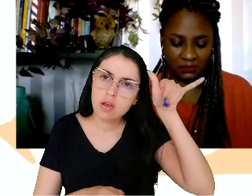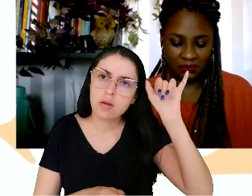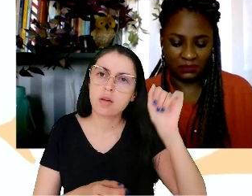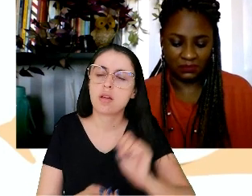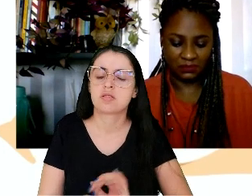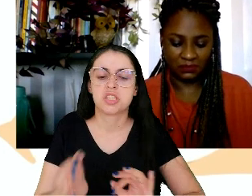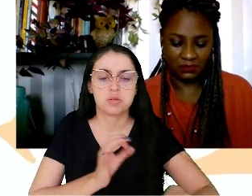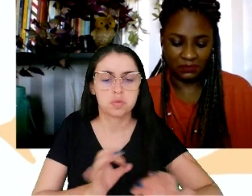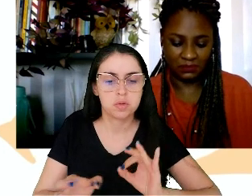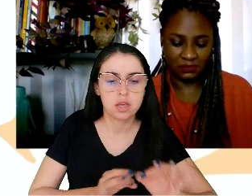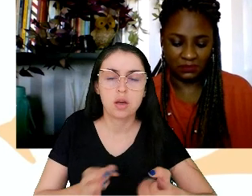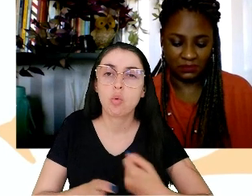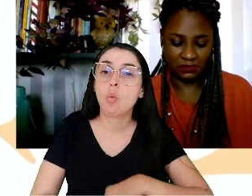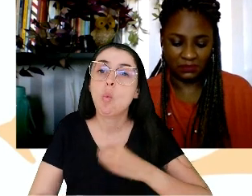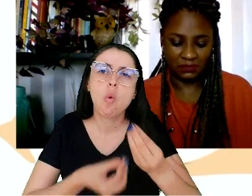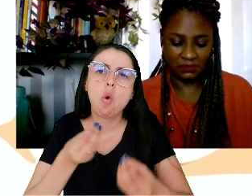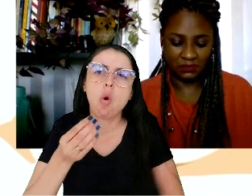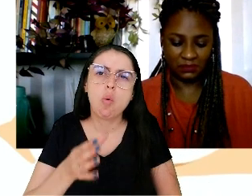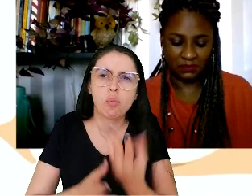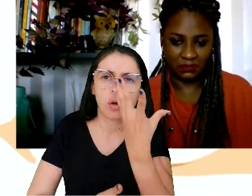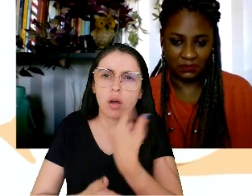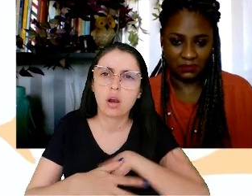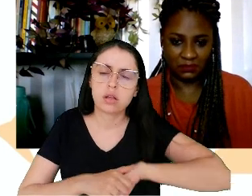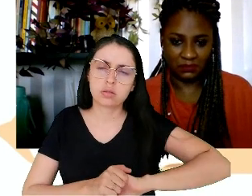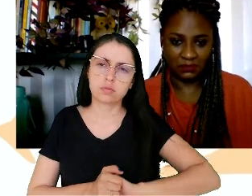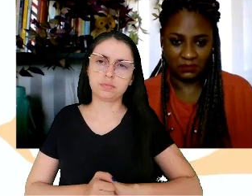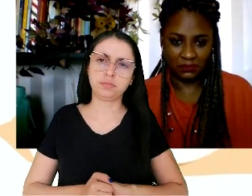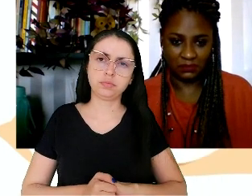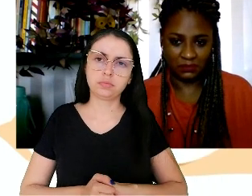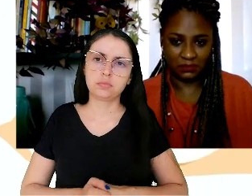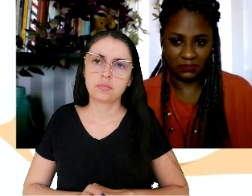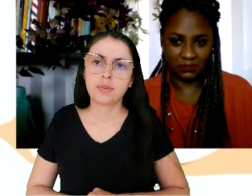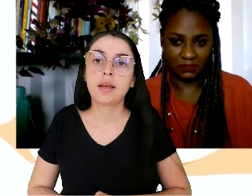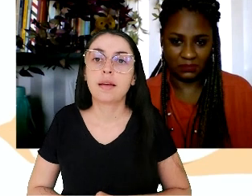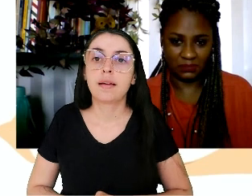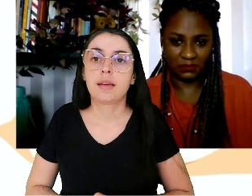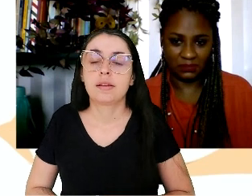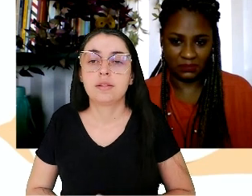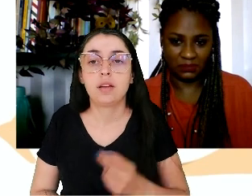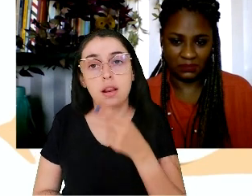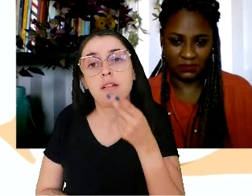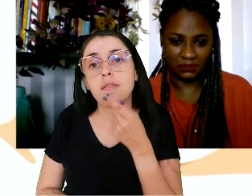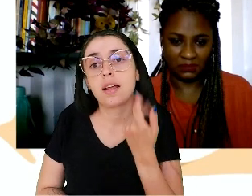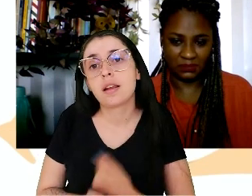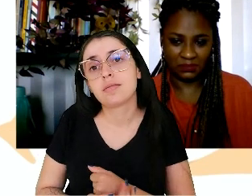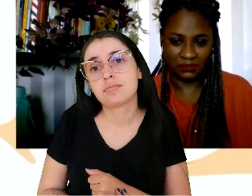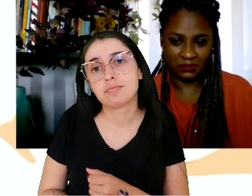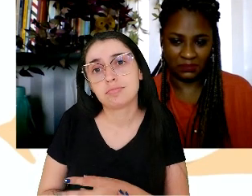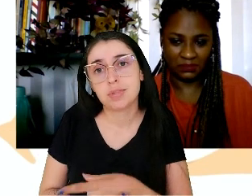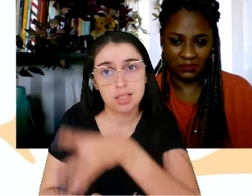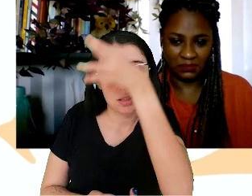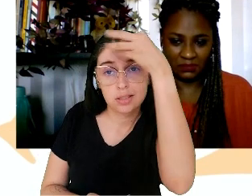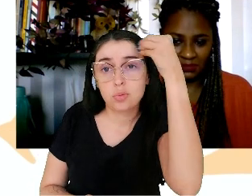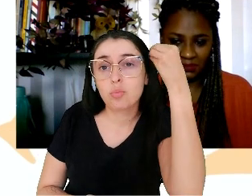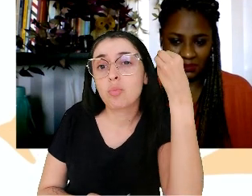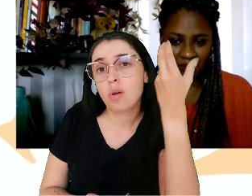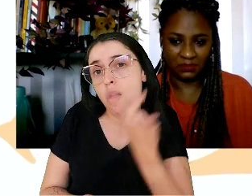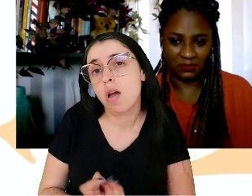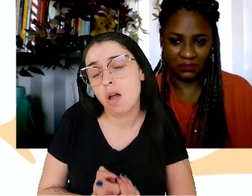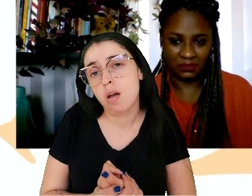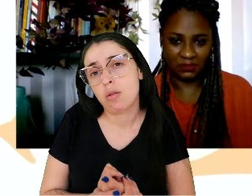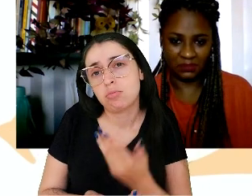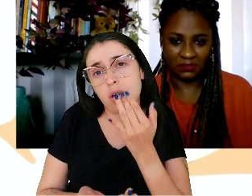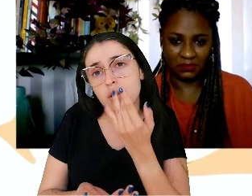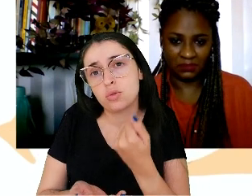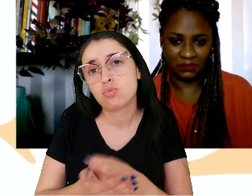preparou os condimentos, como foi a produção disso. E o que a Catherine diz é o seguinte: bom, ele esqueceu de dizer que quem